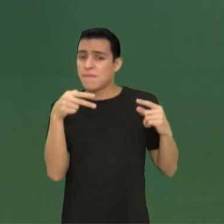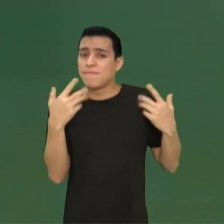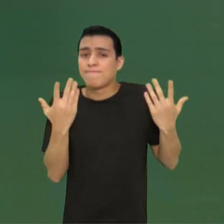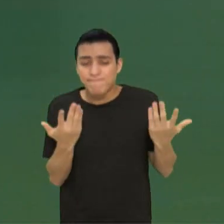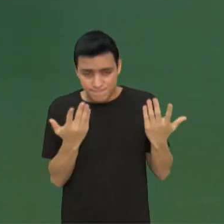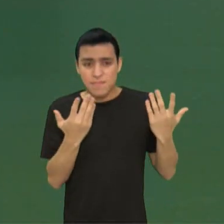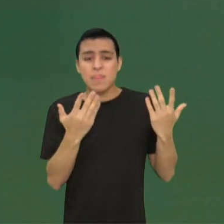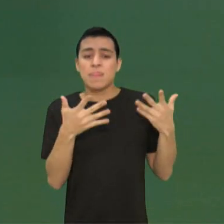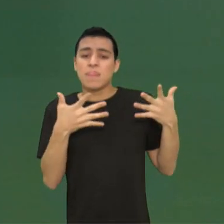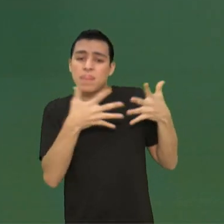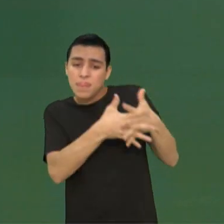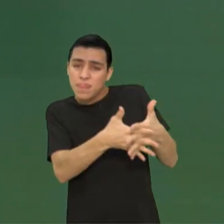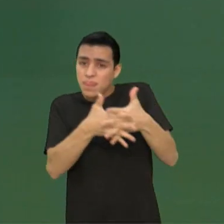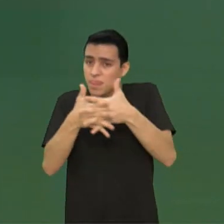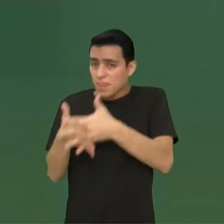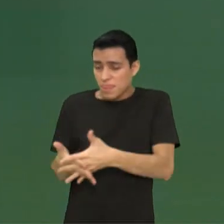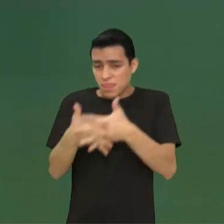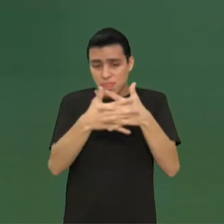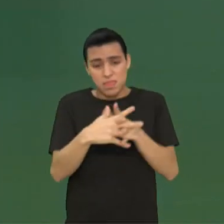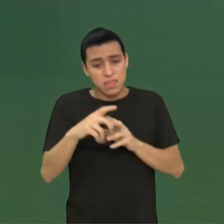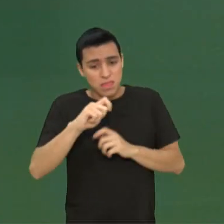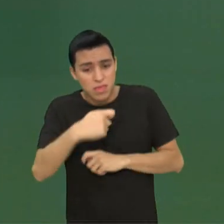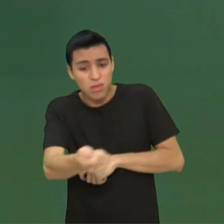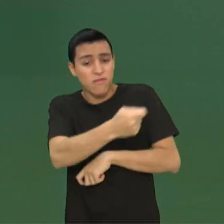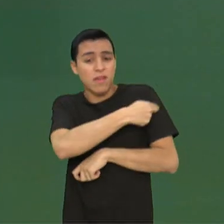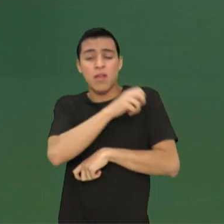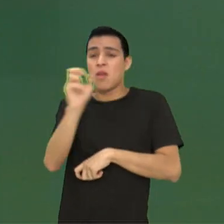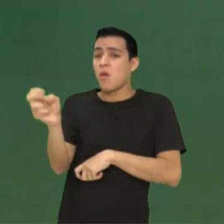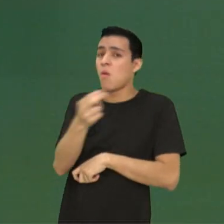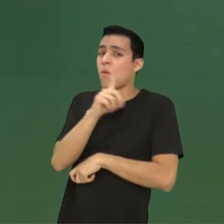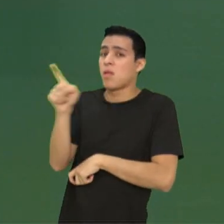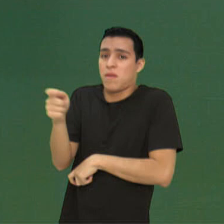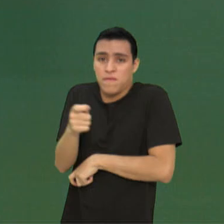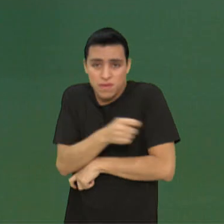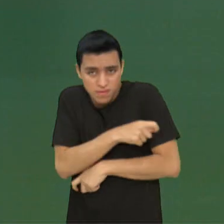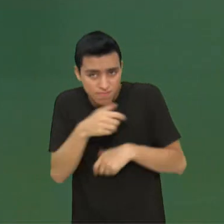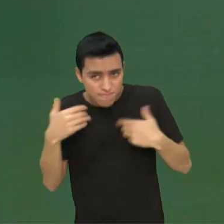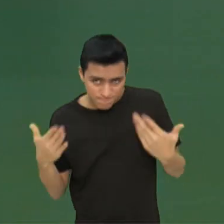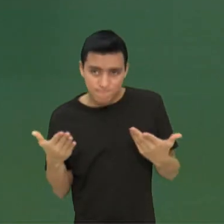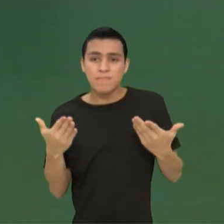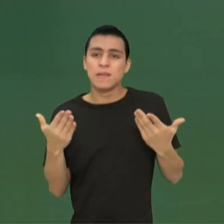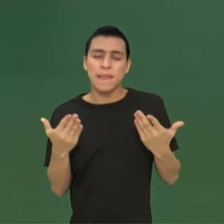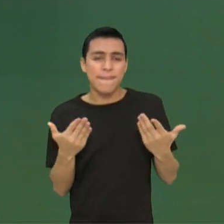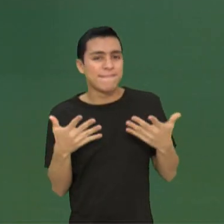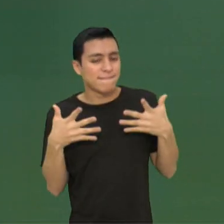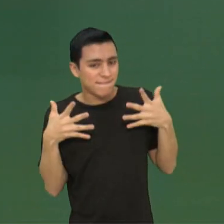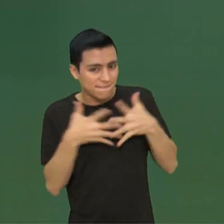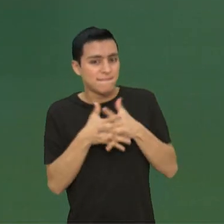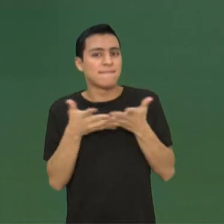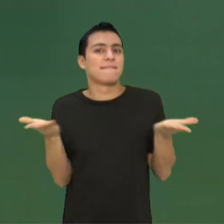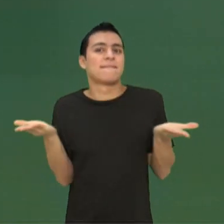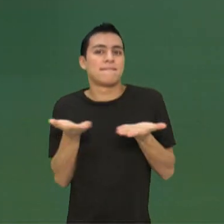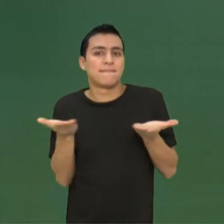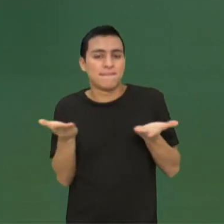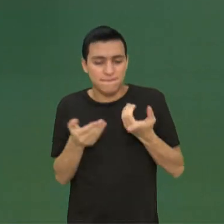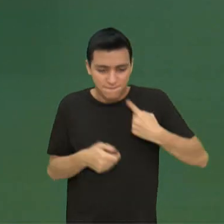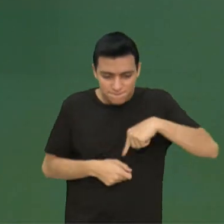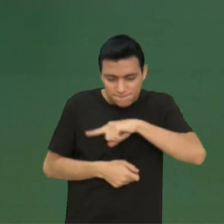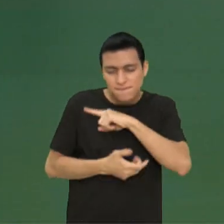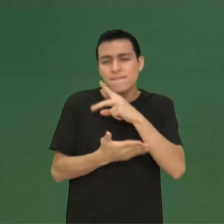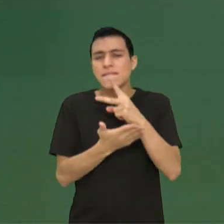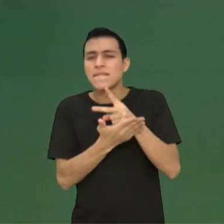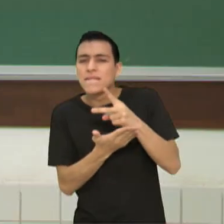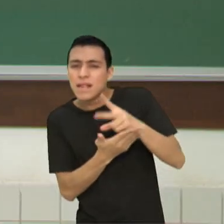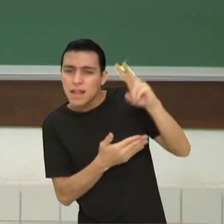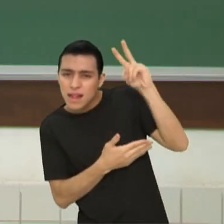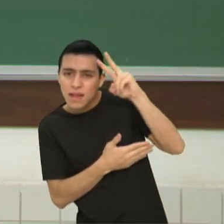que é muito complicado sobre vacinar ou não vacinar, que é uma situação muito complexa atualmente e que a gente sempre tem que